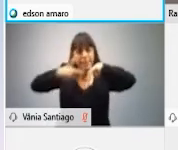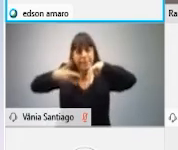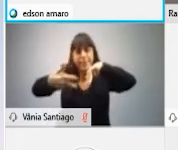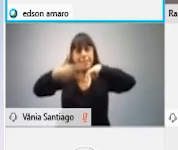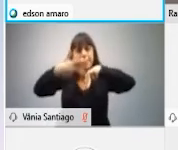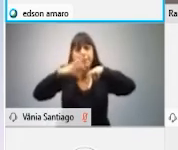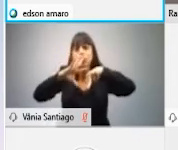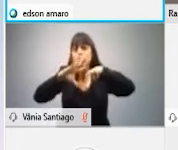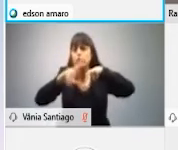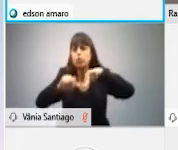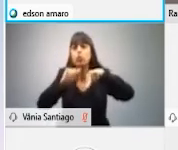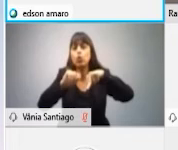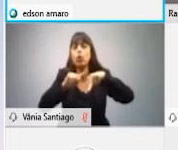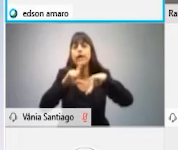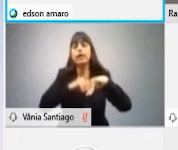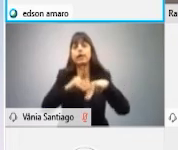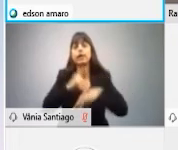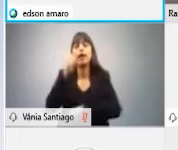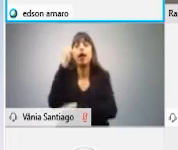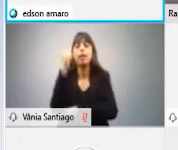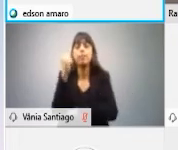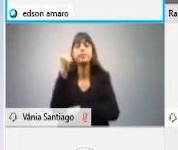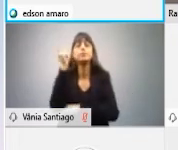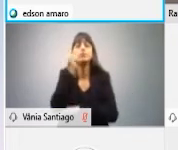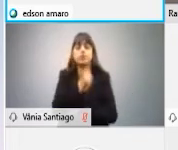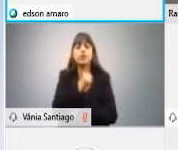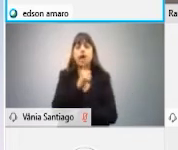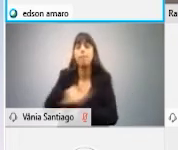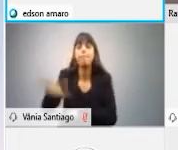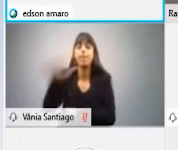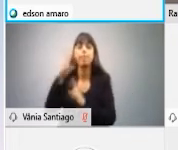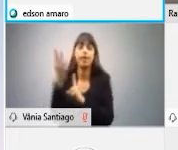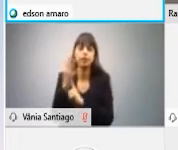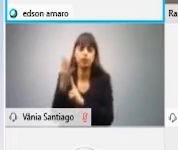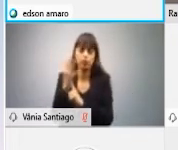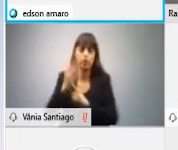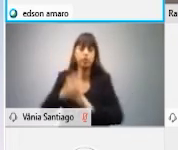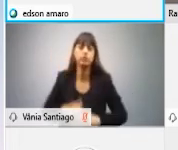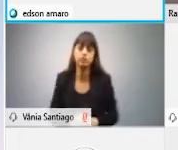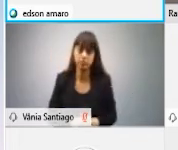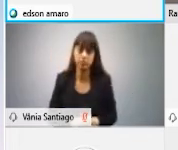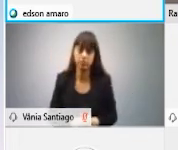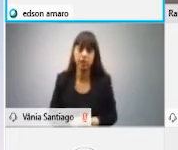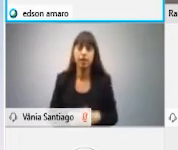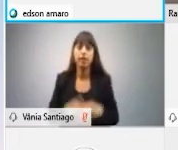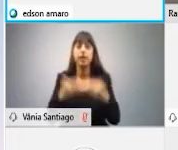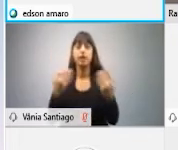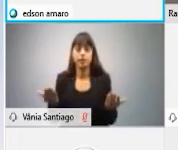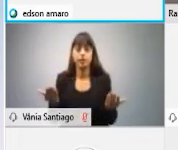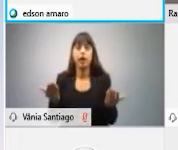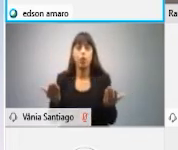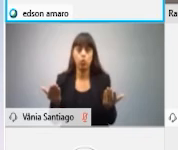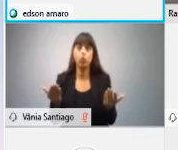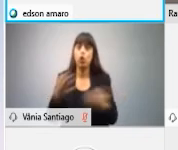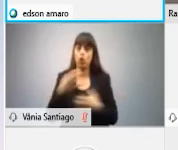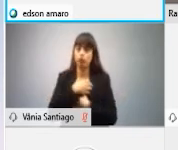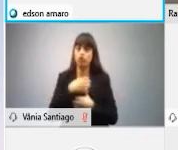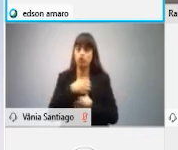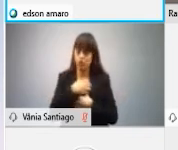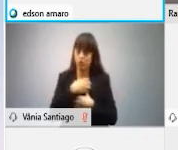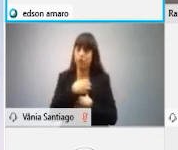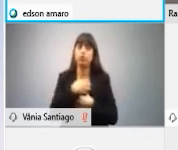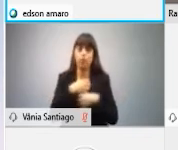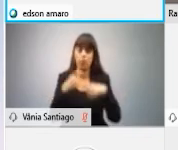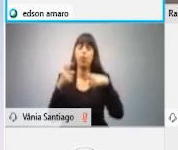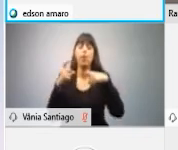de resistir ao meio ambiente. Bom, então o jeito que o médico pensa, né, que é esse que está colocado aqui,